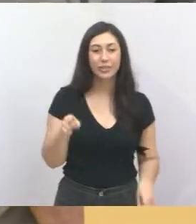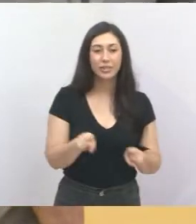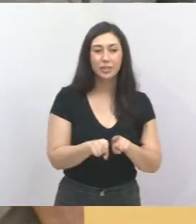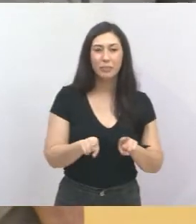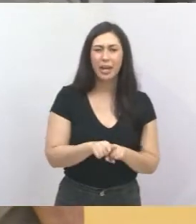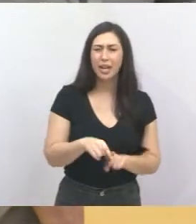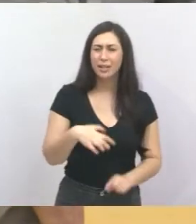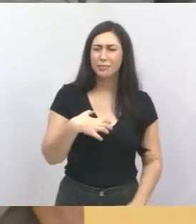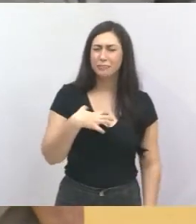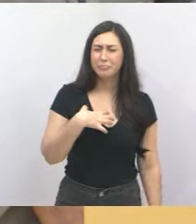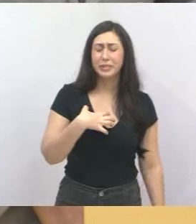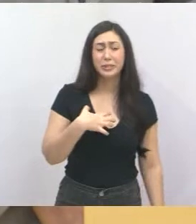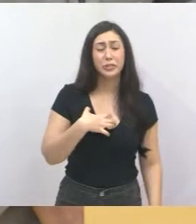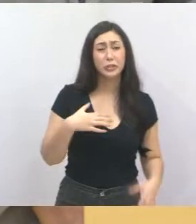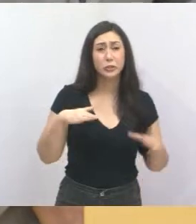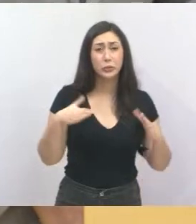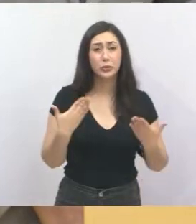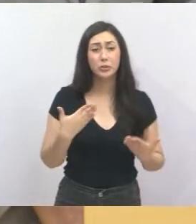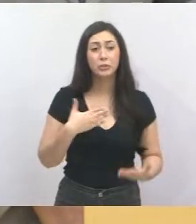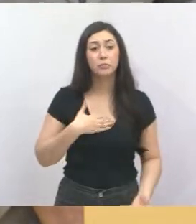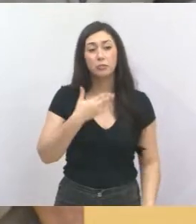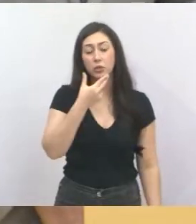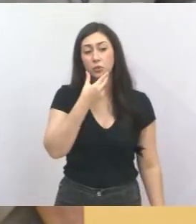eu me senti quando ele se foi.